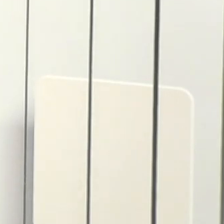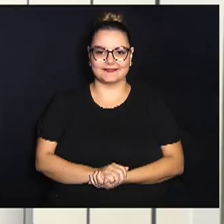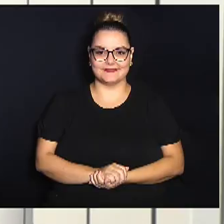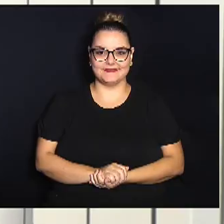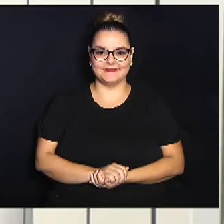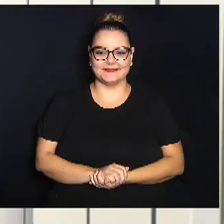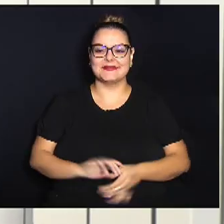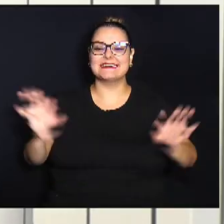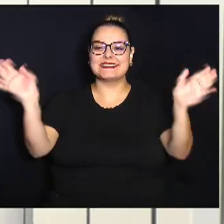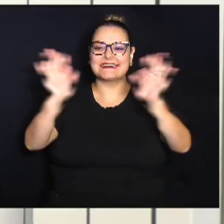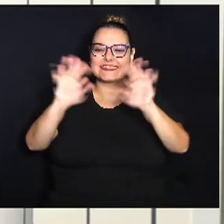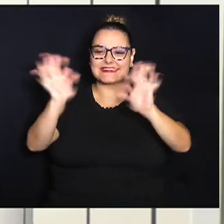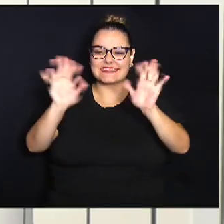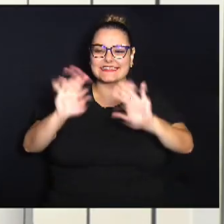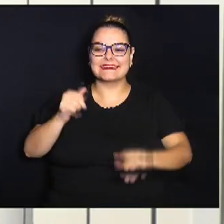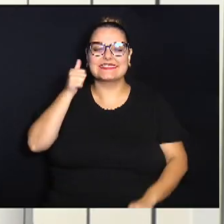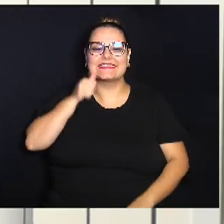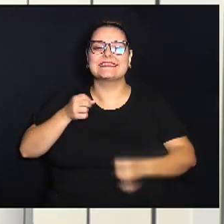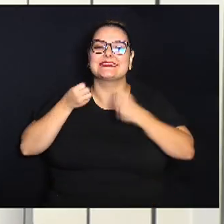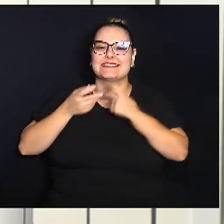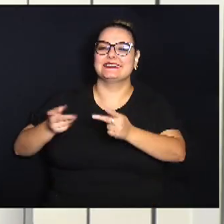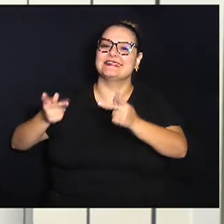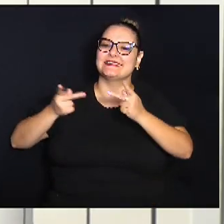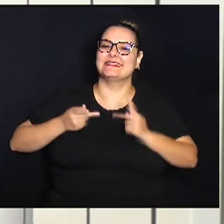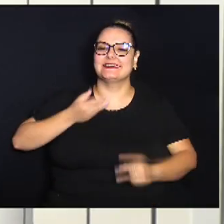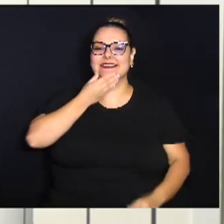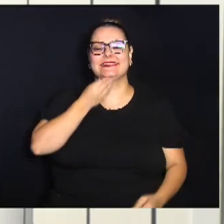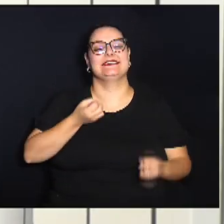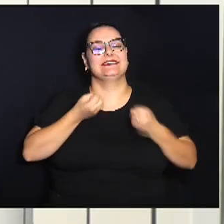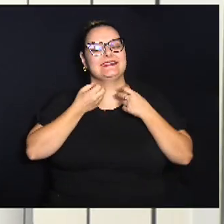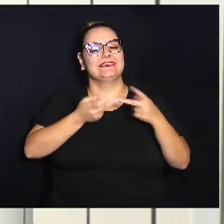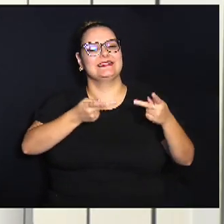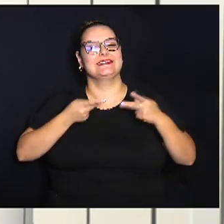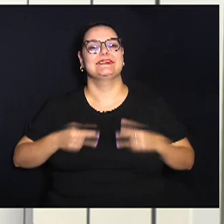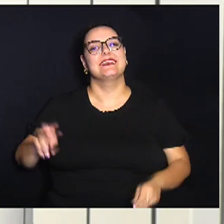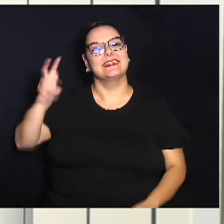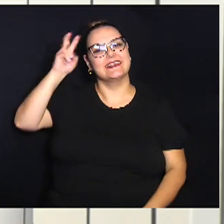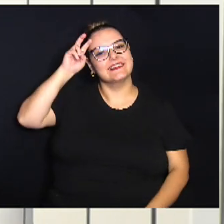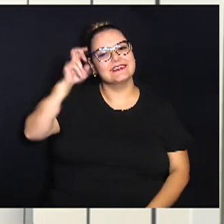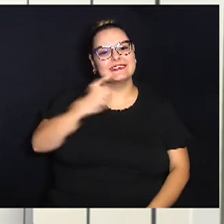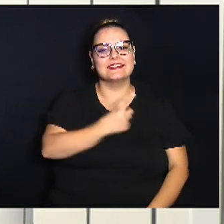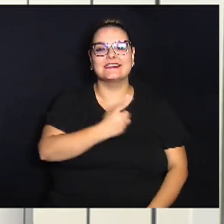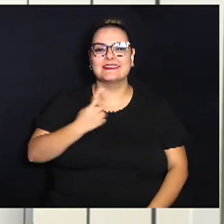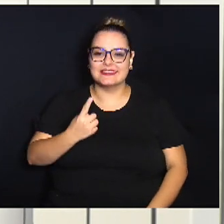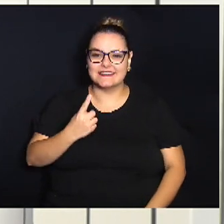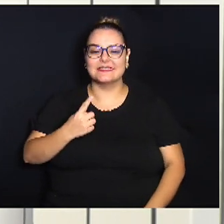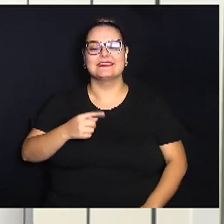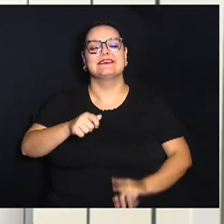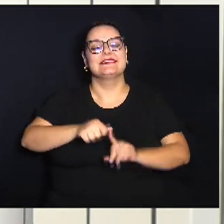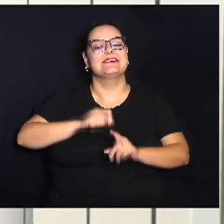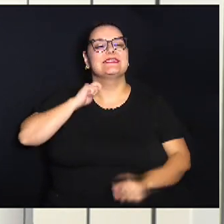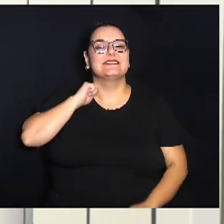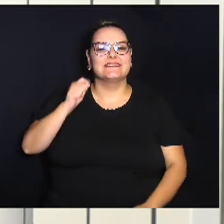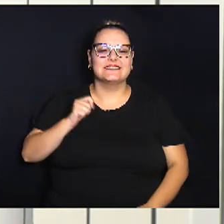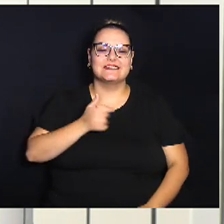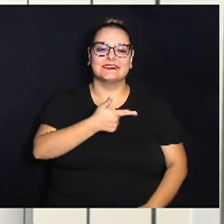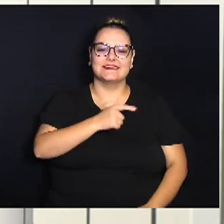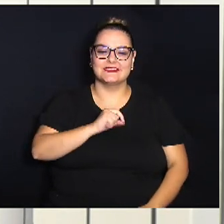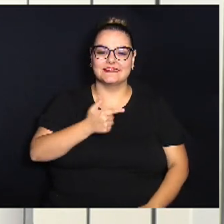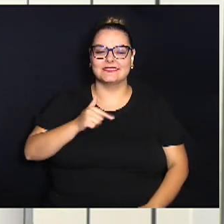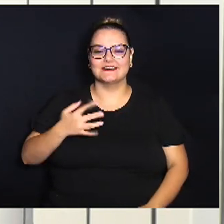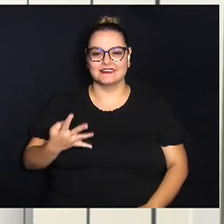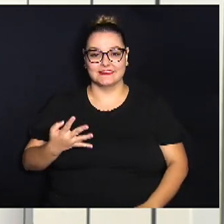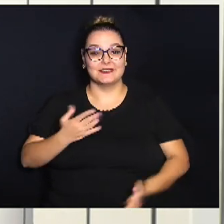seja bem-vinda, seja bem-vindo. Quinta-feira, 11 de abril de 2024. Começa agora o Jornal Câmara